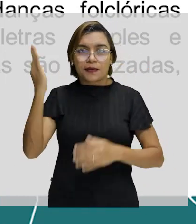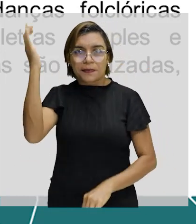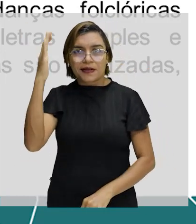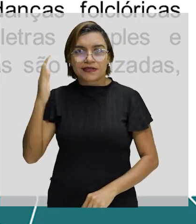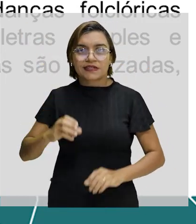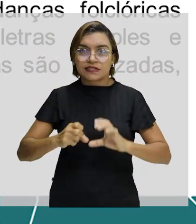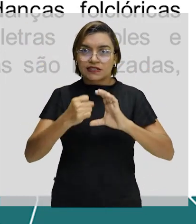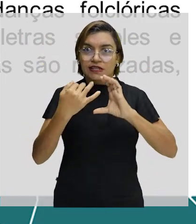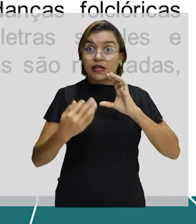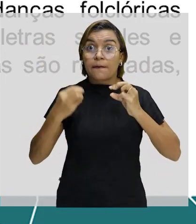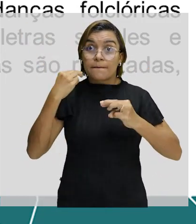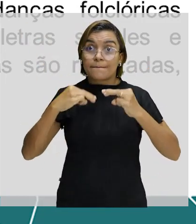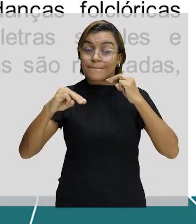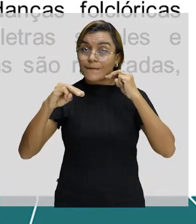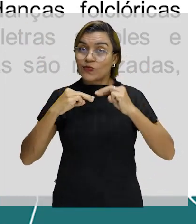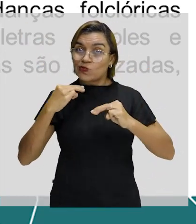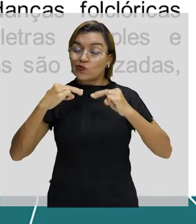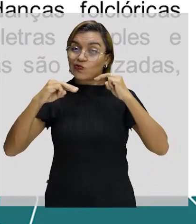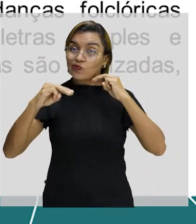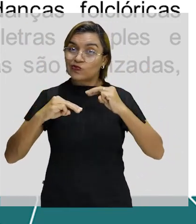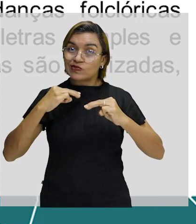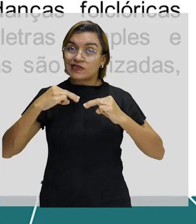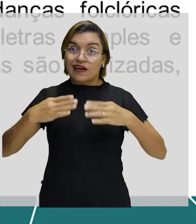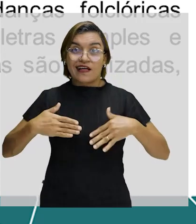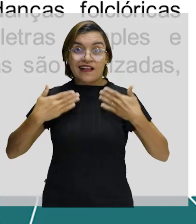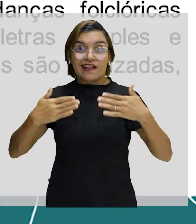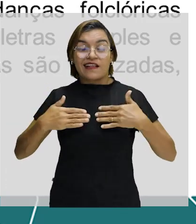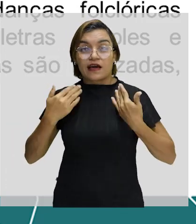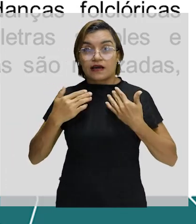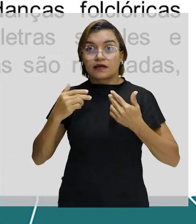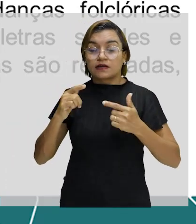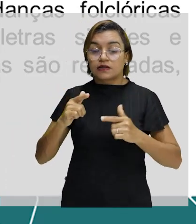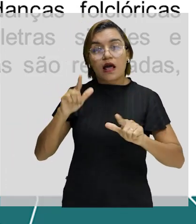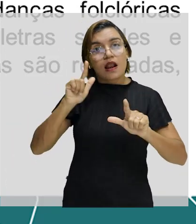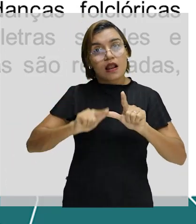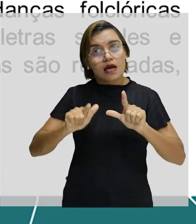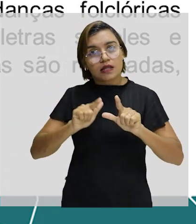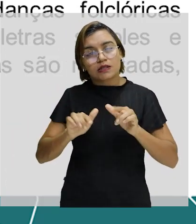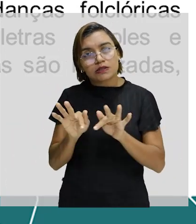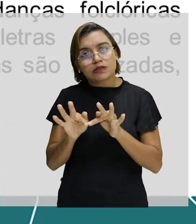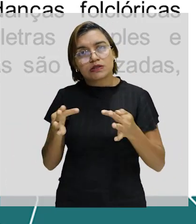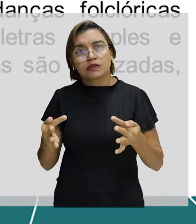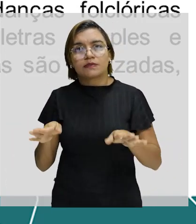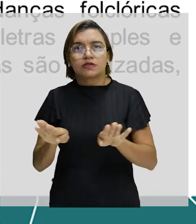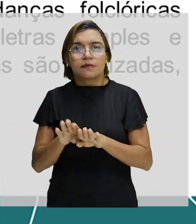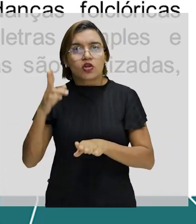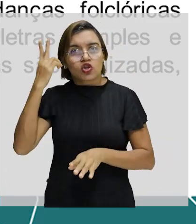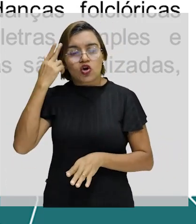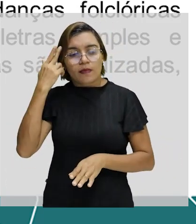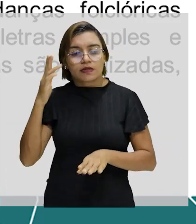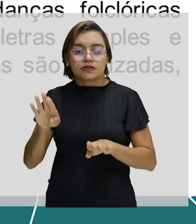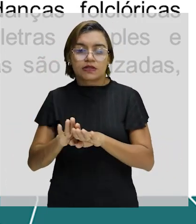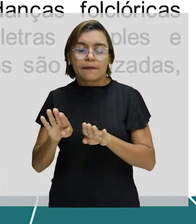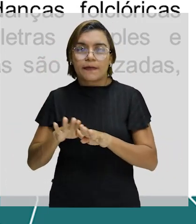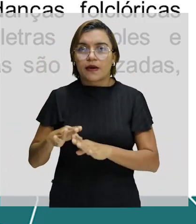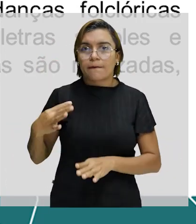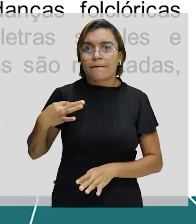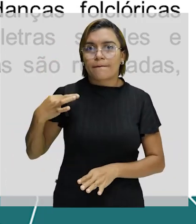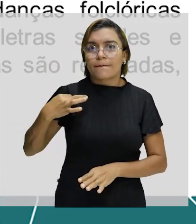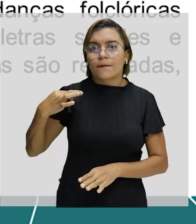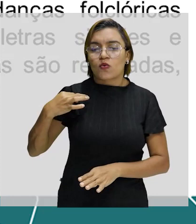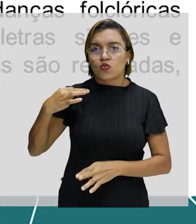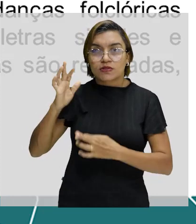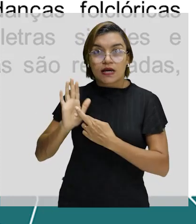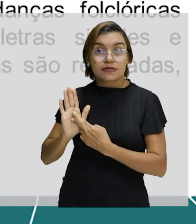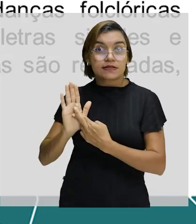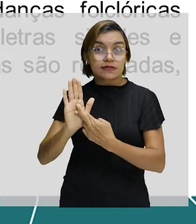caracterizam-se pelas músicas animadas, com letras simples e populares, e figurinos e cenários